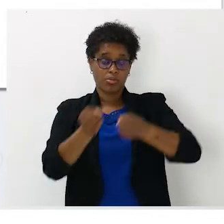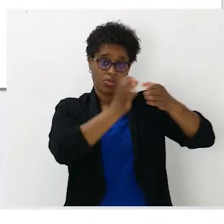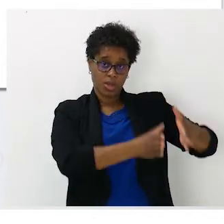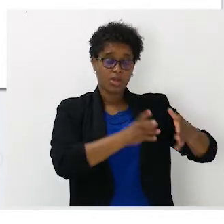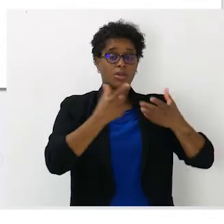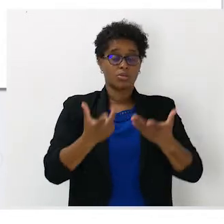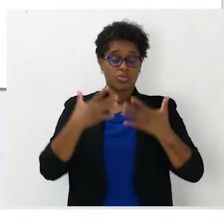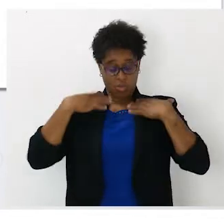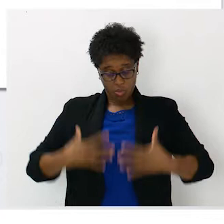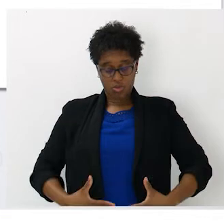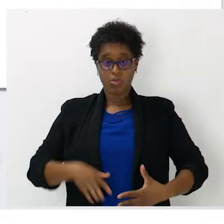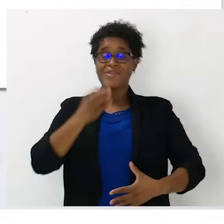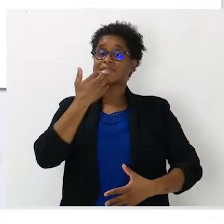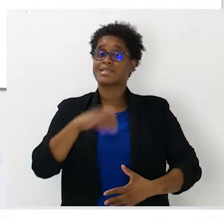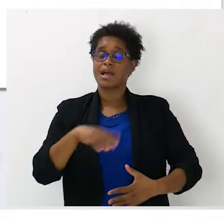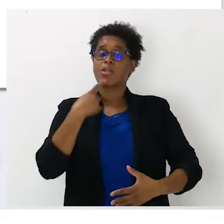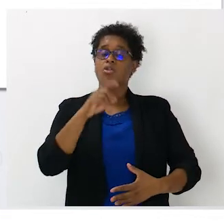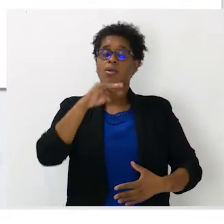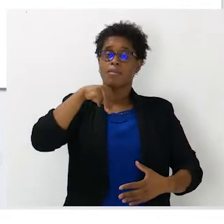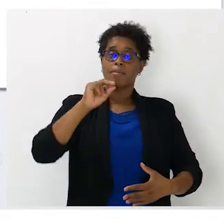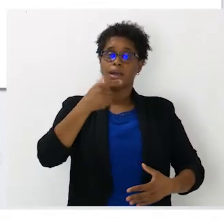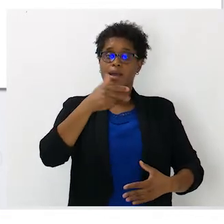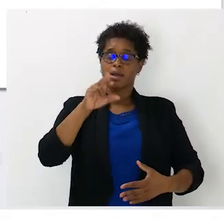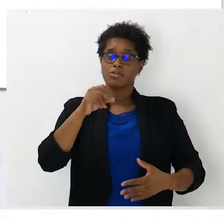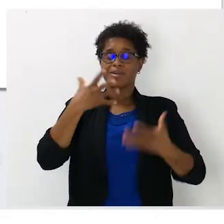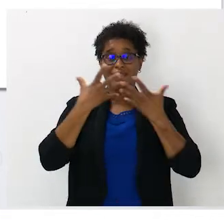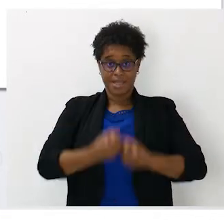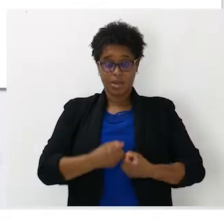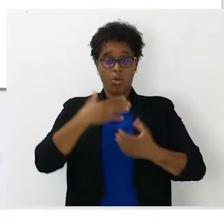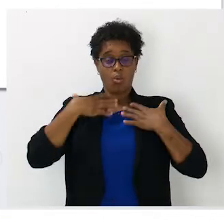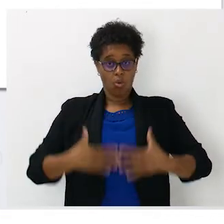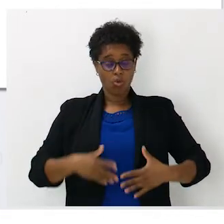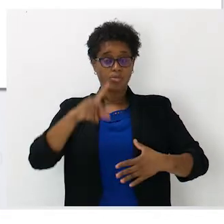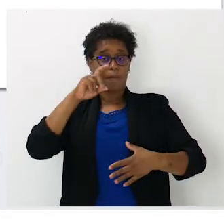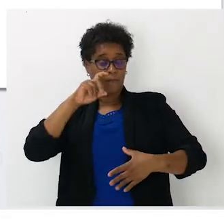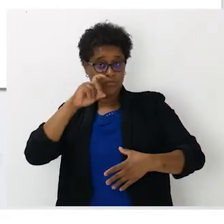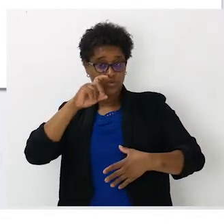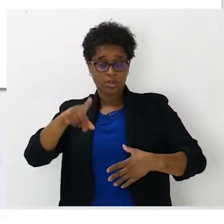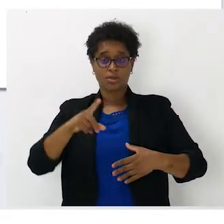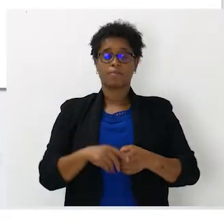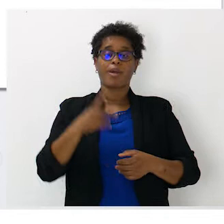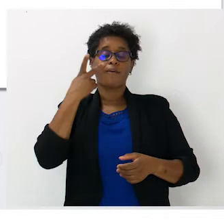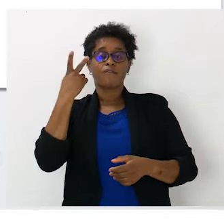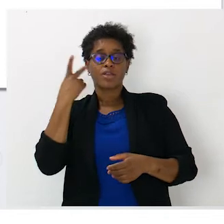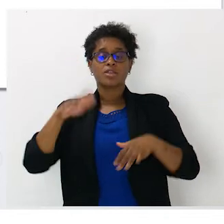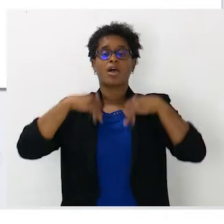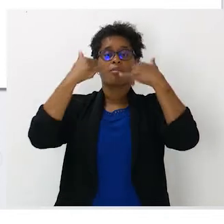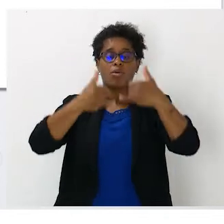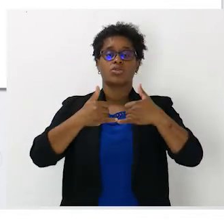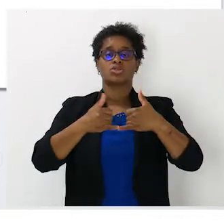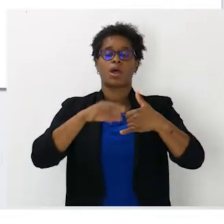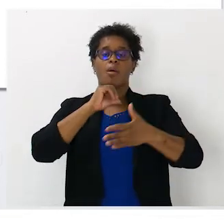sal chamado mato para secar o corpo e preservá-lo para a vida após a